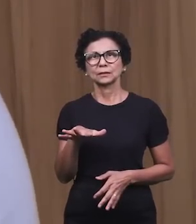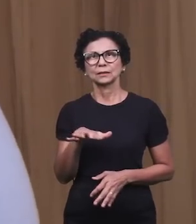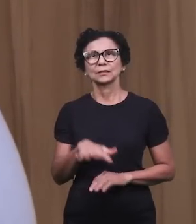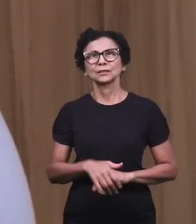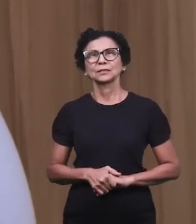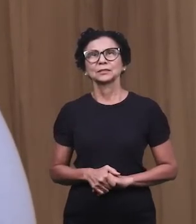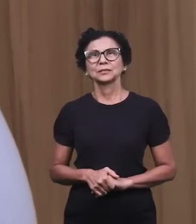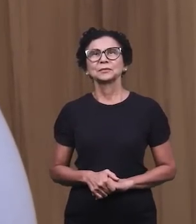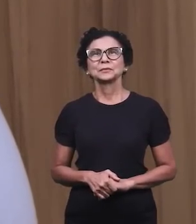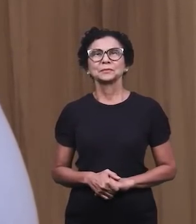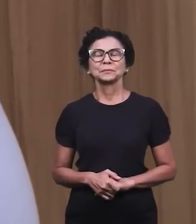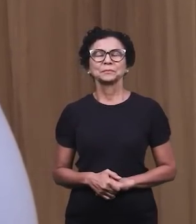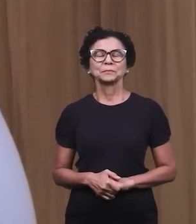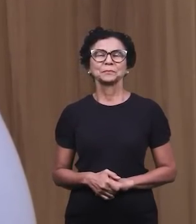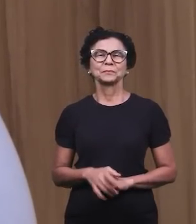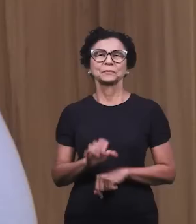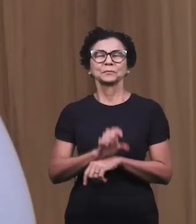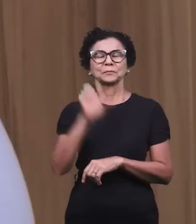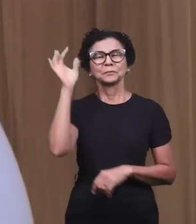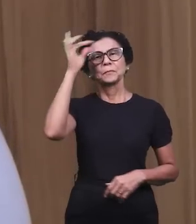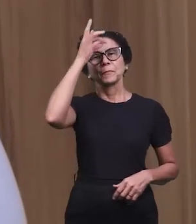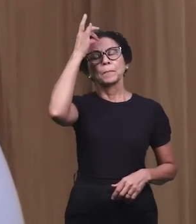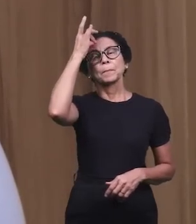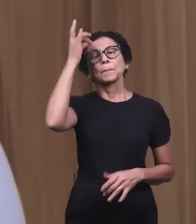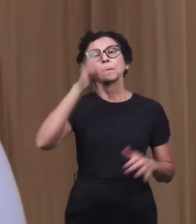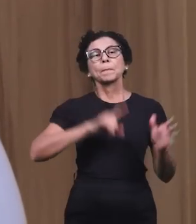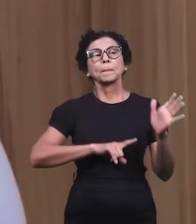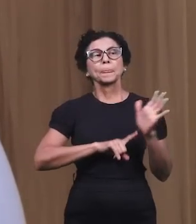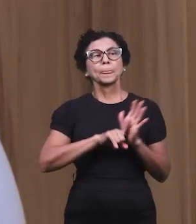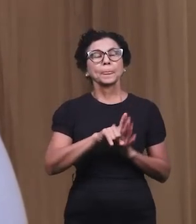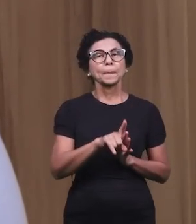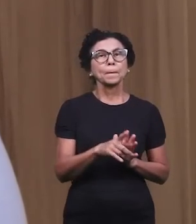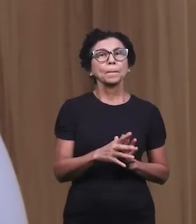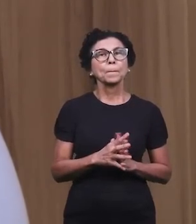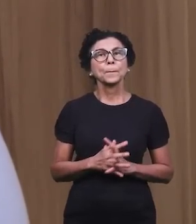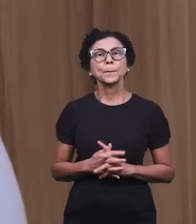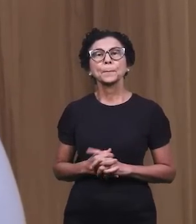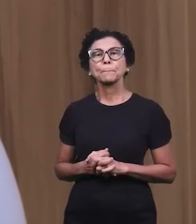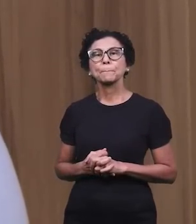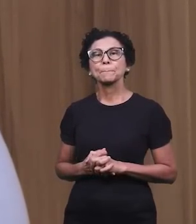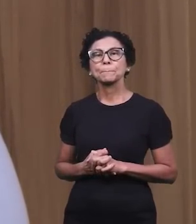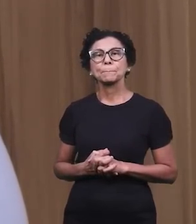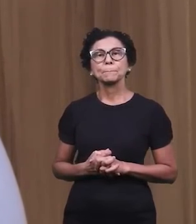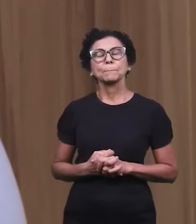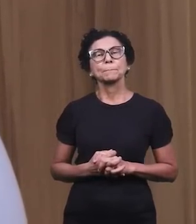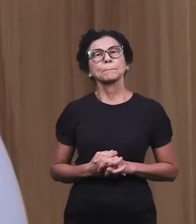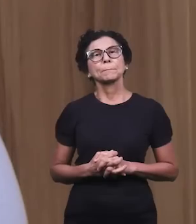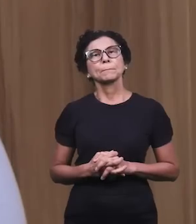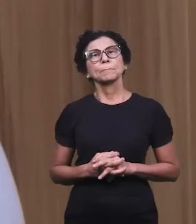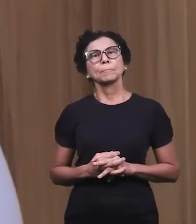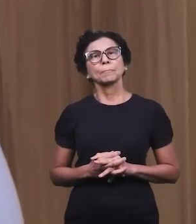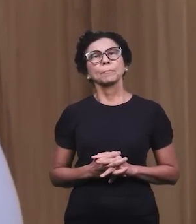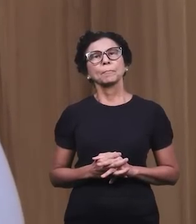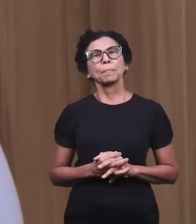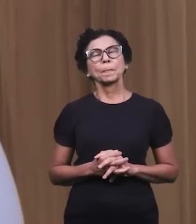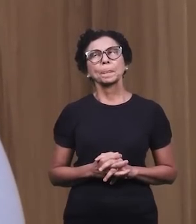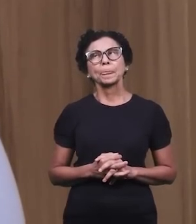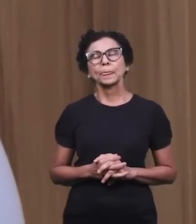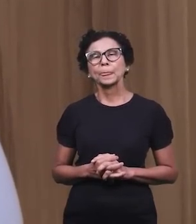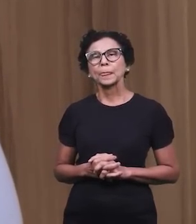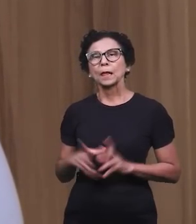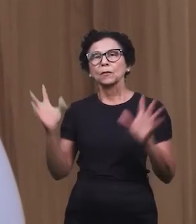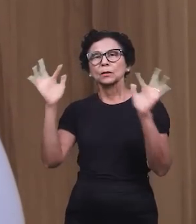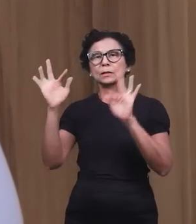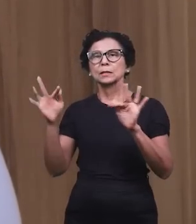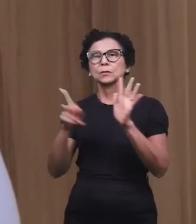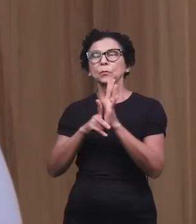pouco o que o pastor estava falando, sobre a felicidade do Senhor, a diferença dela. Qual é a diferença dessa felicidade que nós temos na presença do Senhor